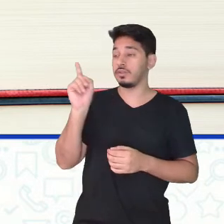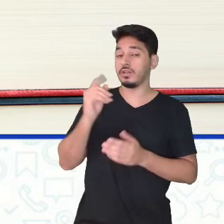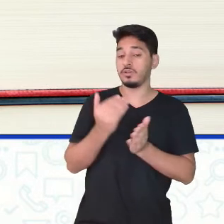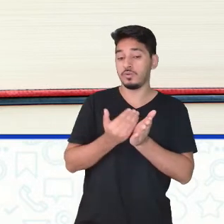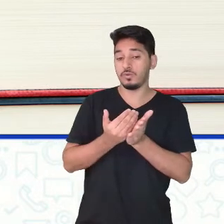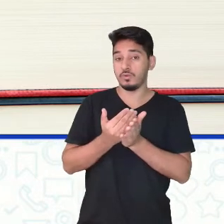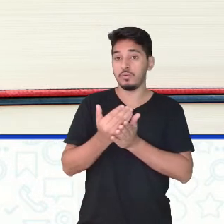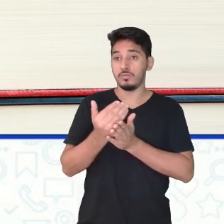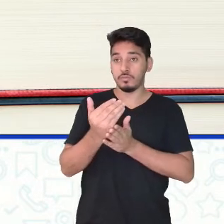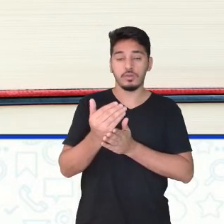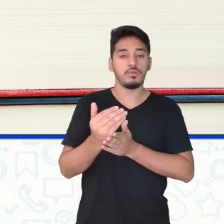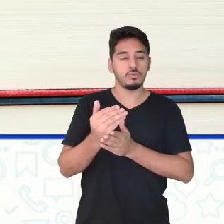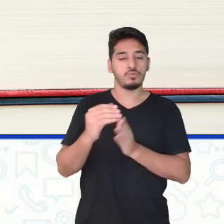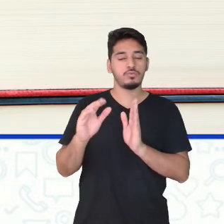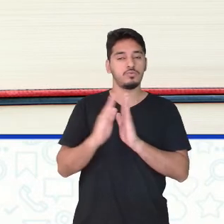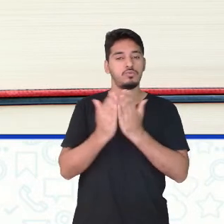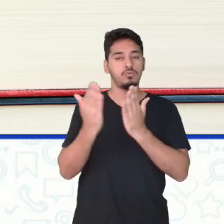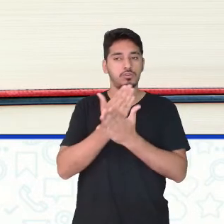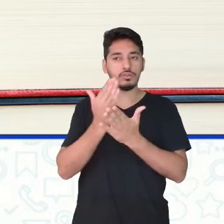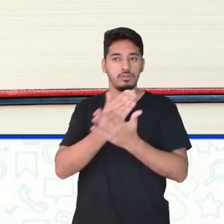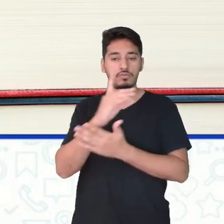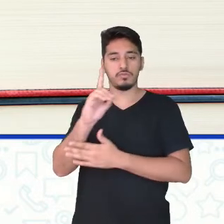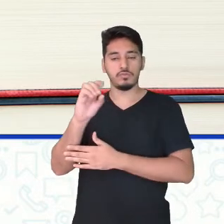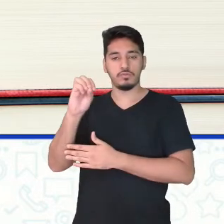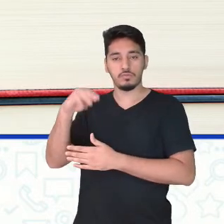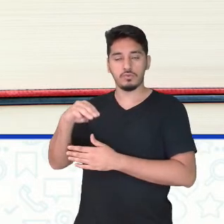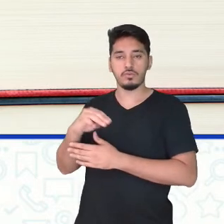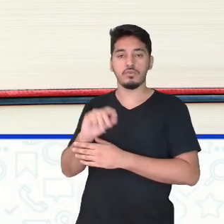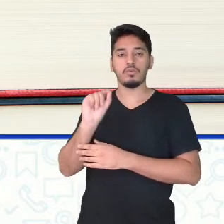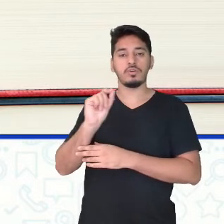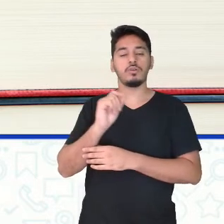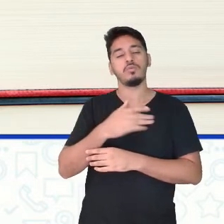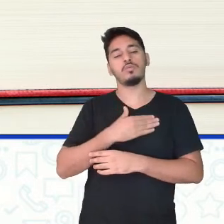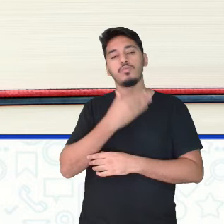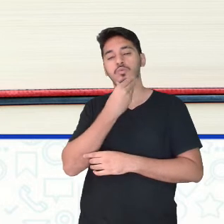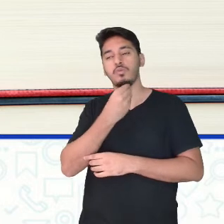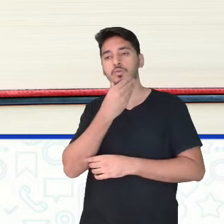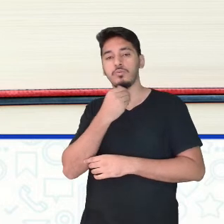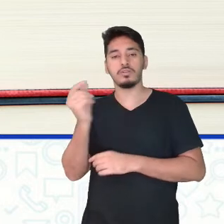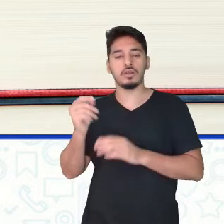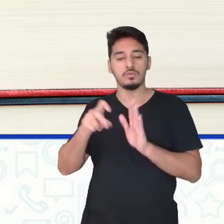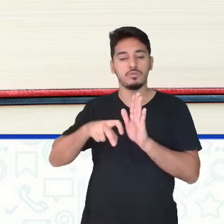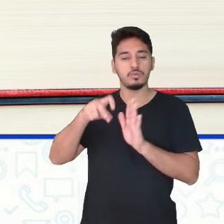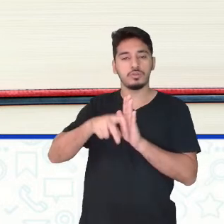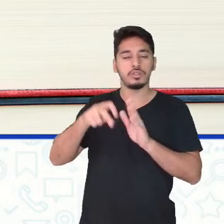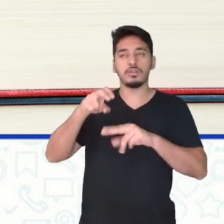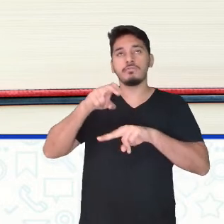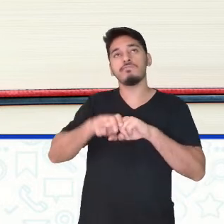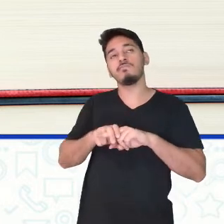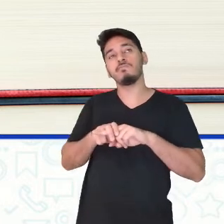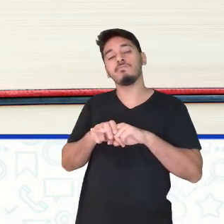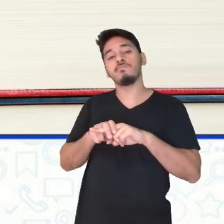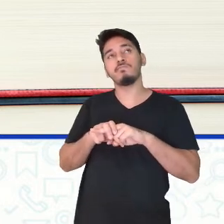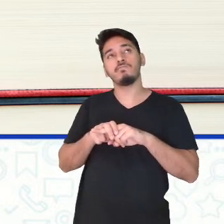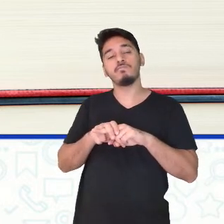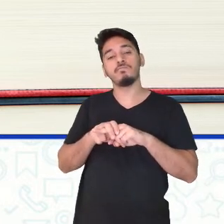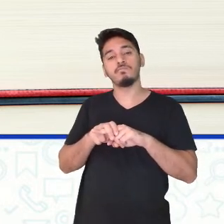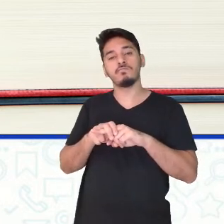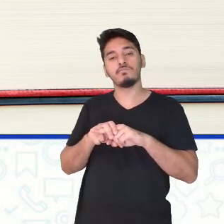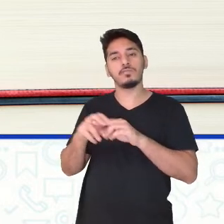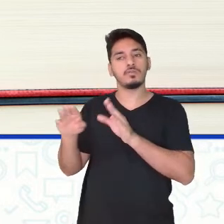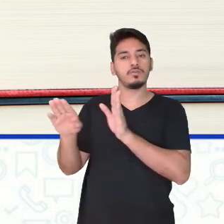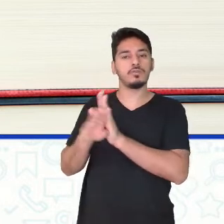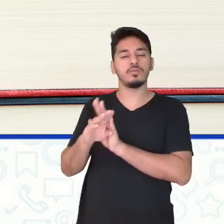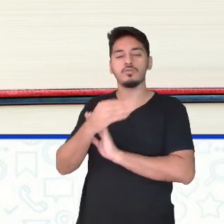começo de Dom Casmurro, quando o Bentinho está numa estação de trem e aí encontra um homem que começa a